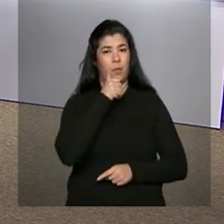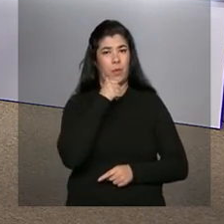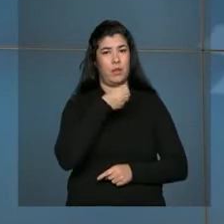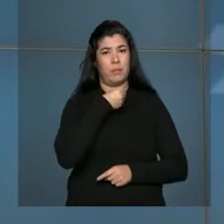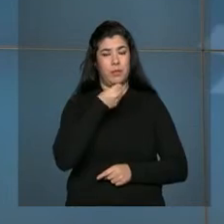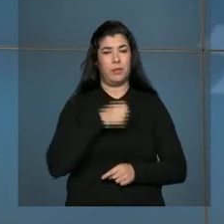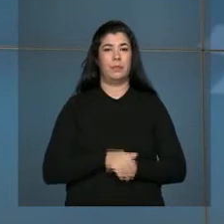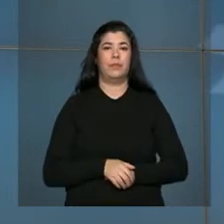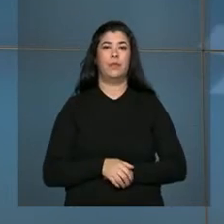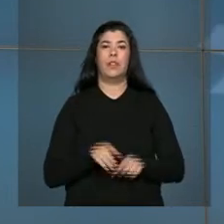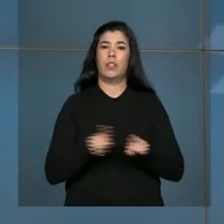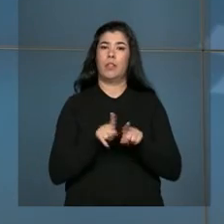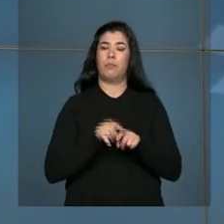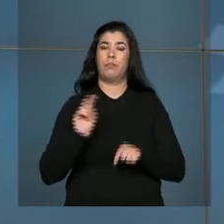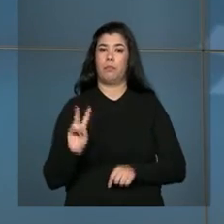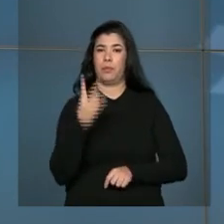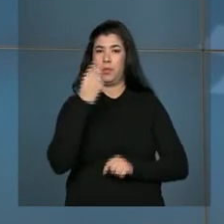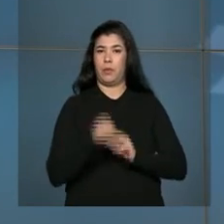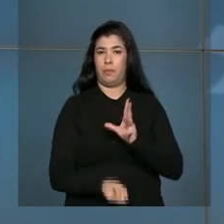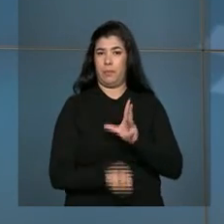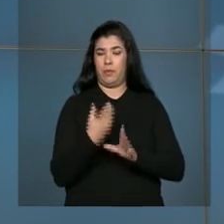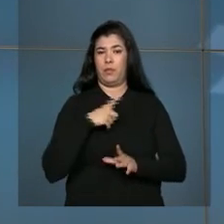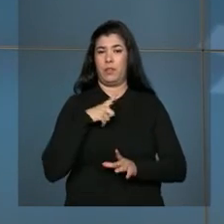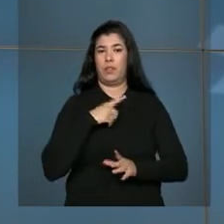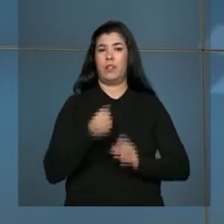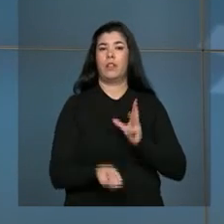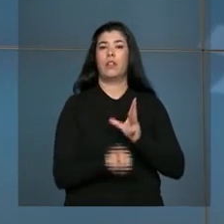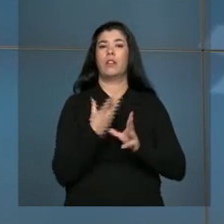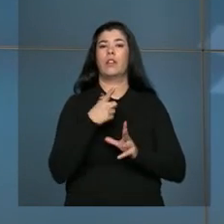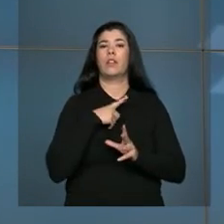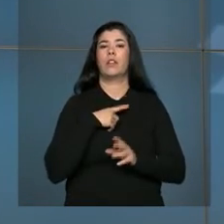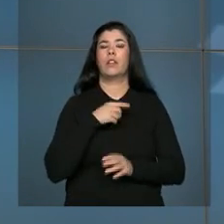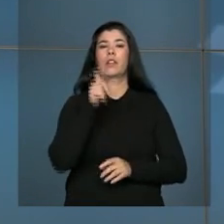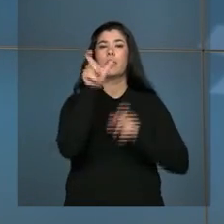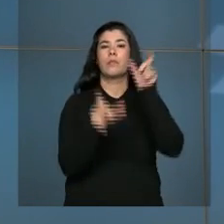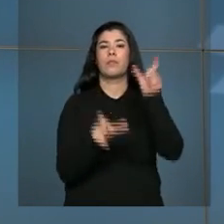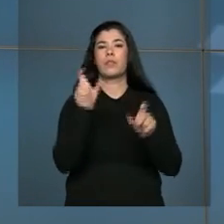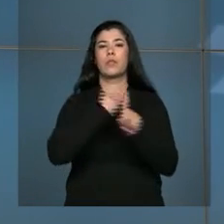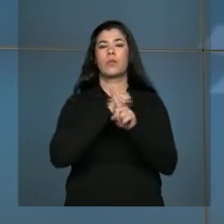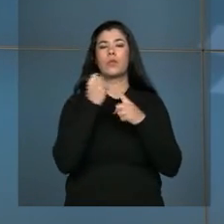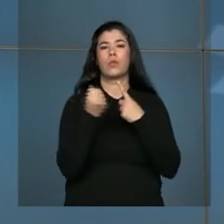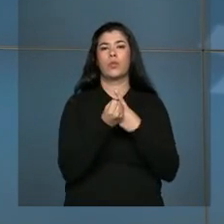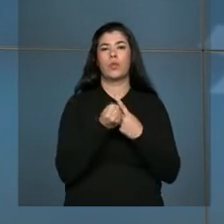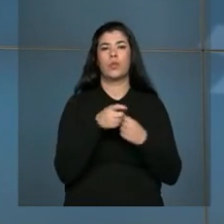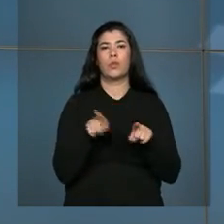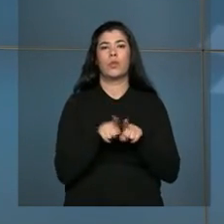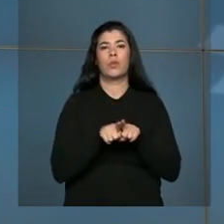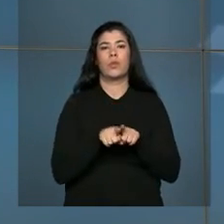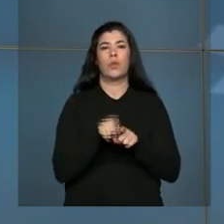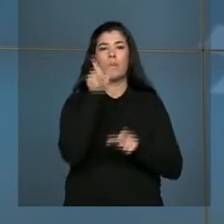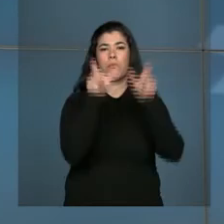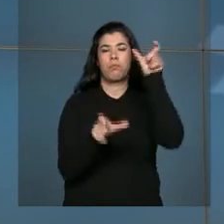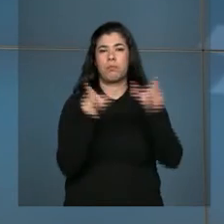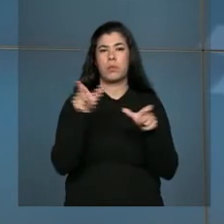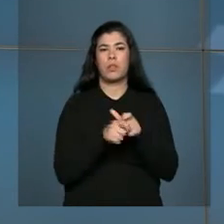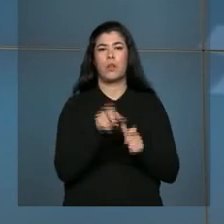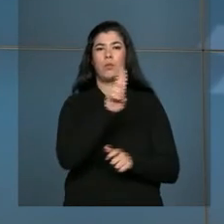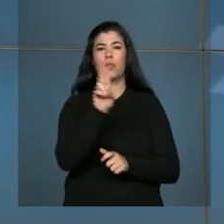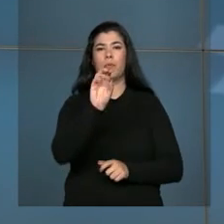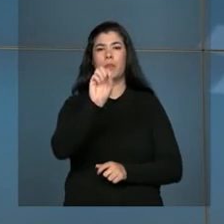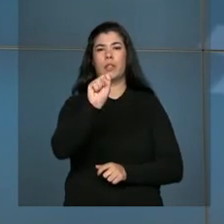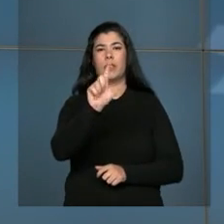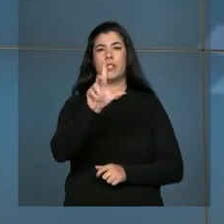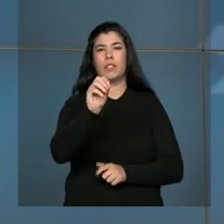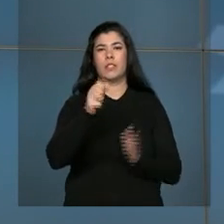nós. E para valorizar a produção, foi criada a identidade social dos pequenos agricultores perante os consumidores. É o selo